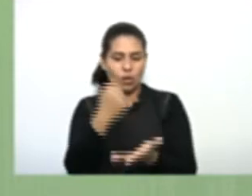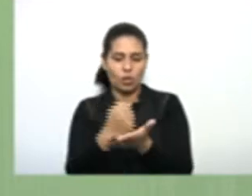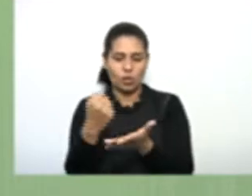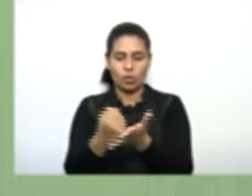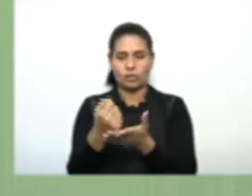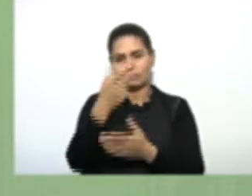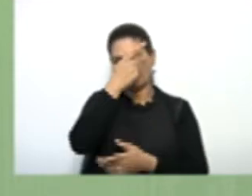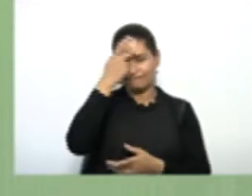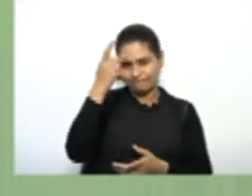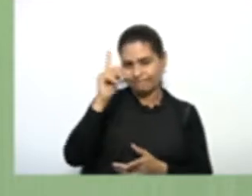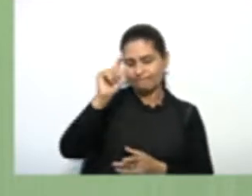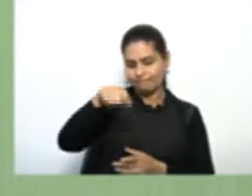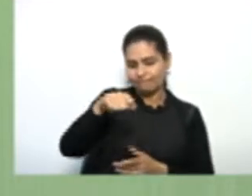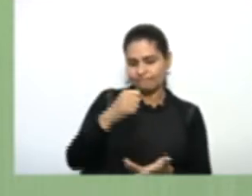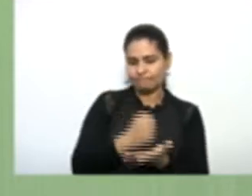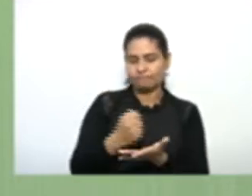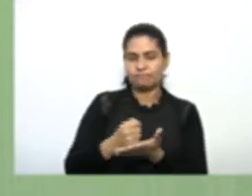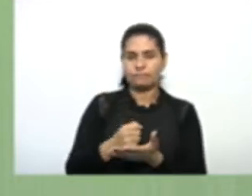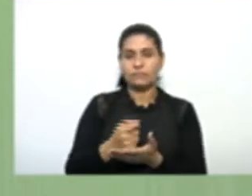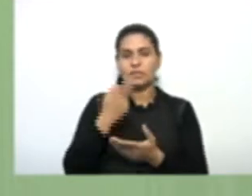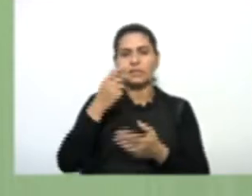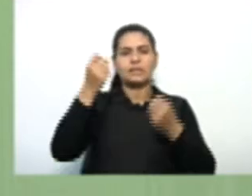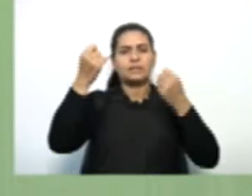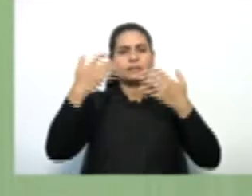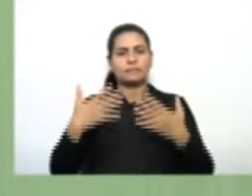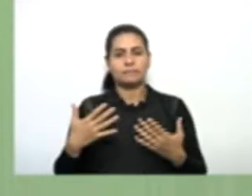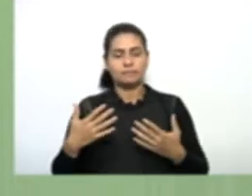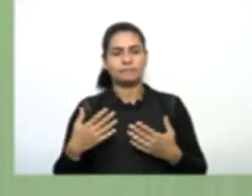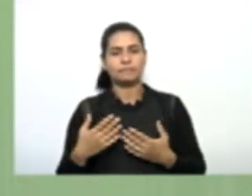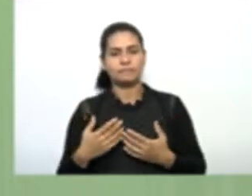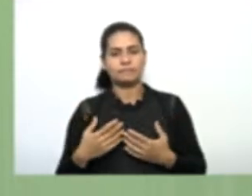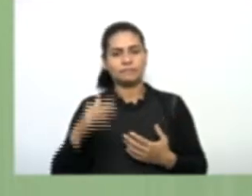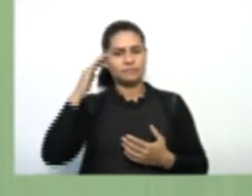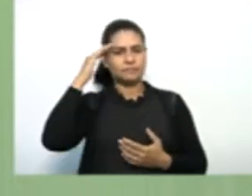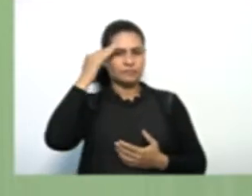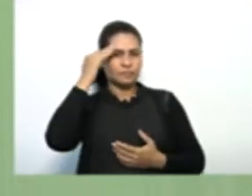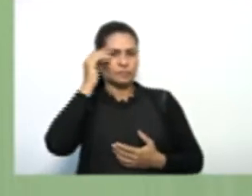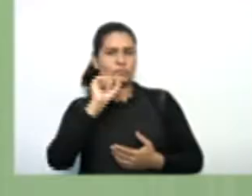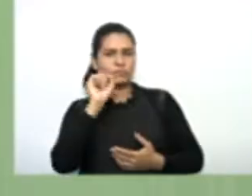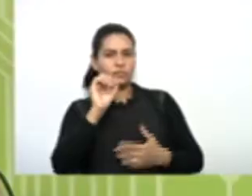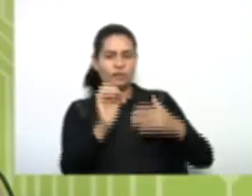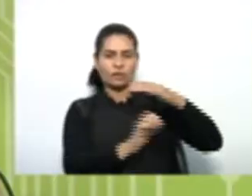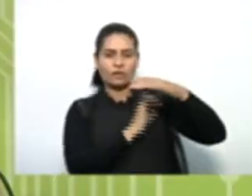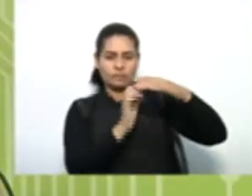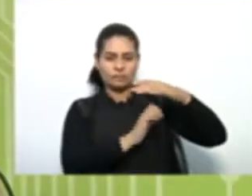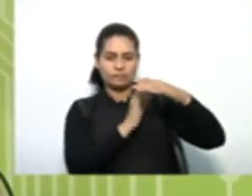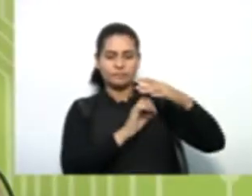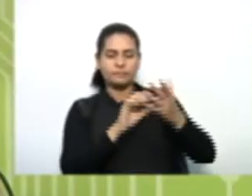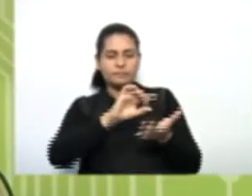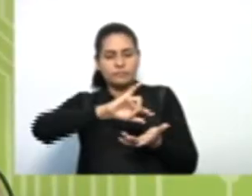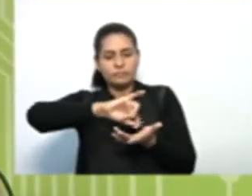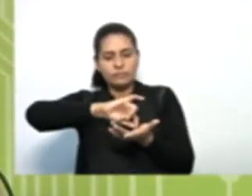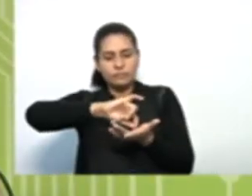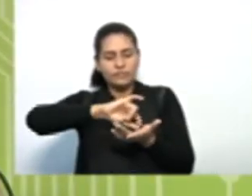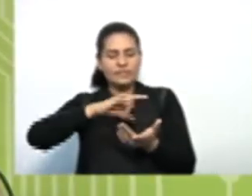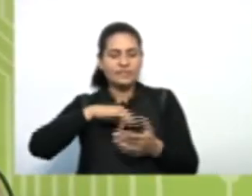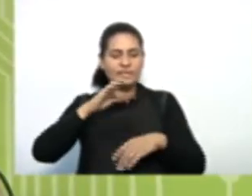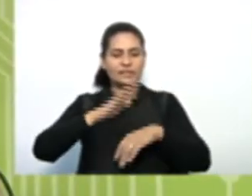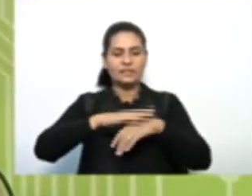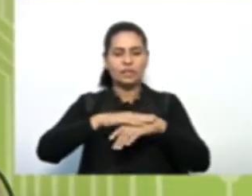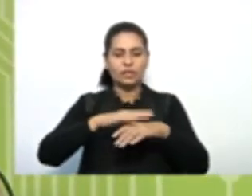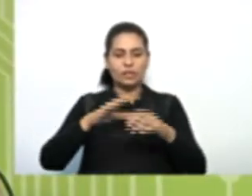contratados. Quando a gente fala disso, por exemplo, a gente entende que as empresas capitalistas elas têm um